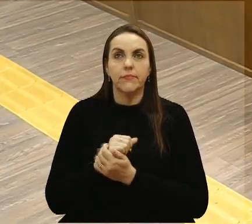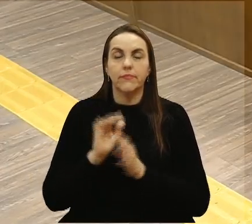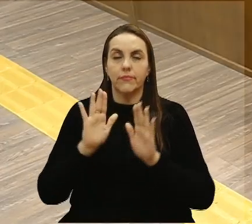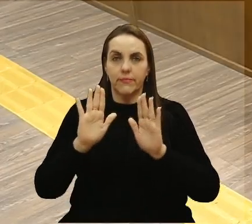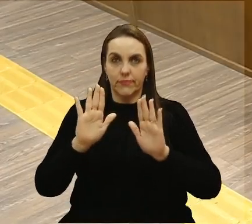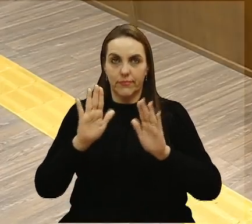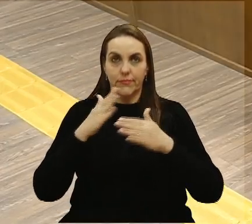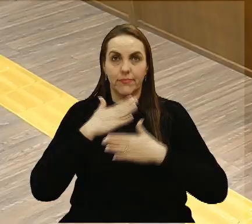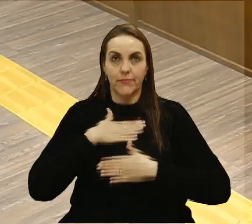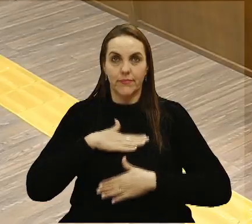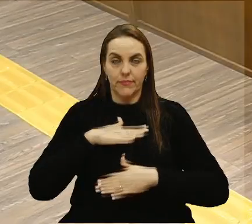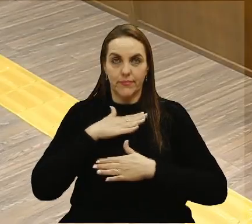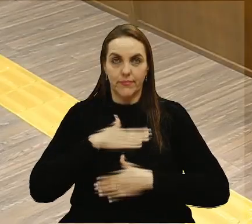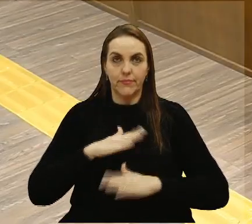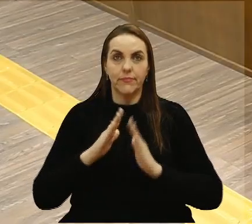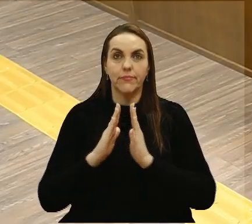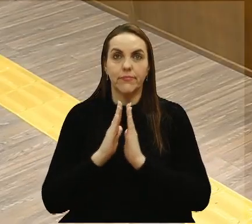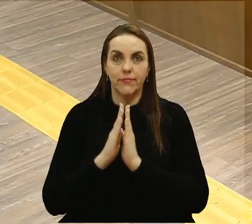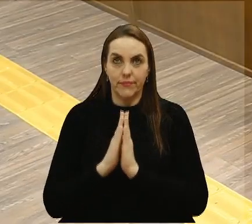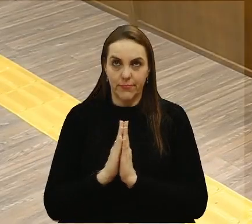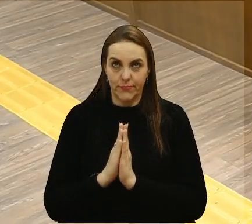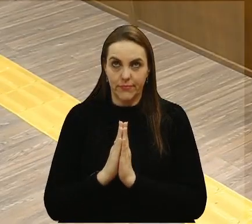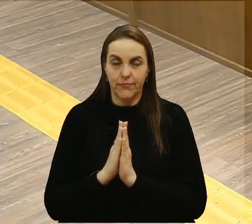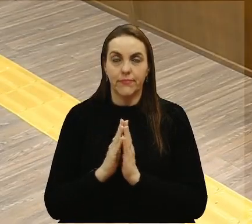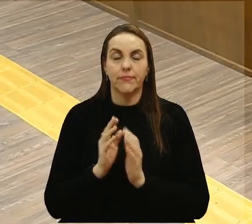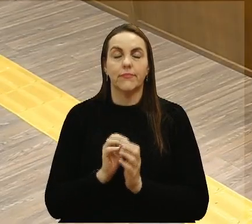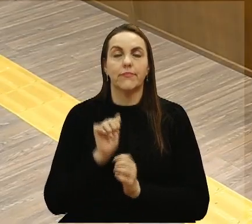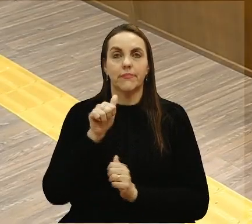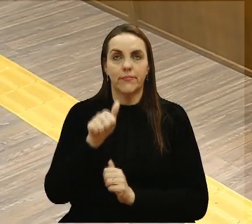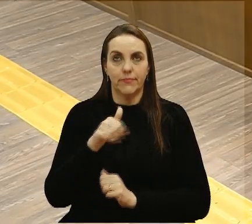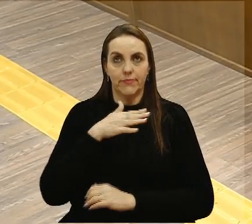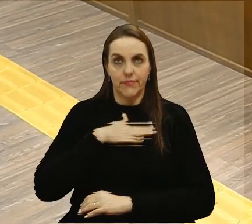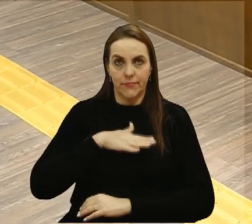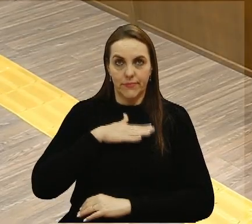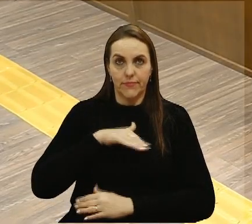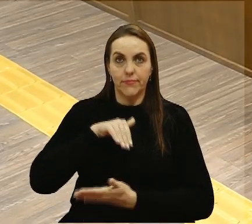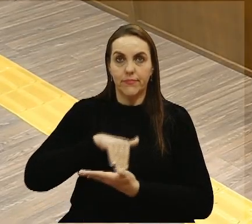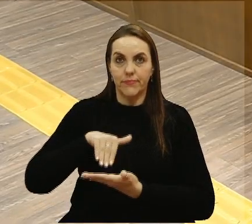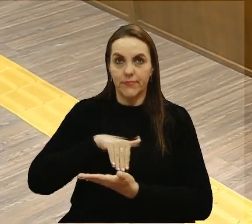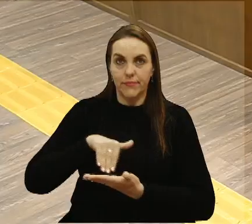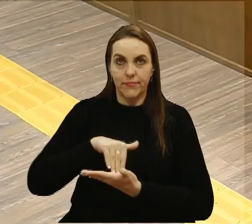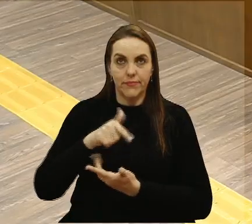calme, por favor, gente, calma. Rodrigo, por favor, me ajuda aqui, que nós estamos sem secretários.